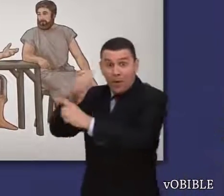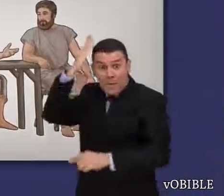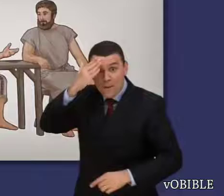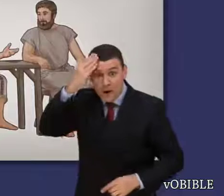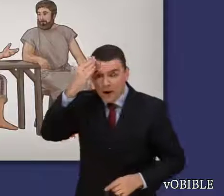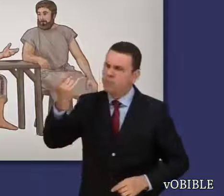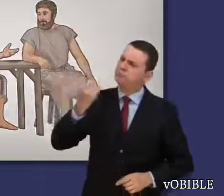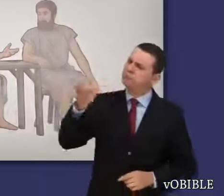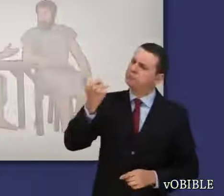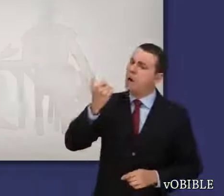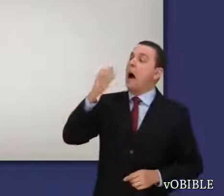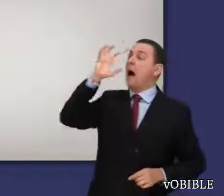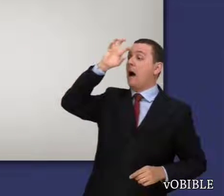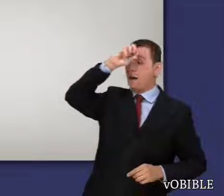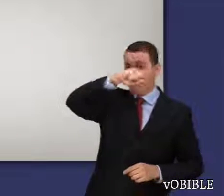cristão.